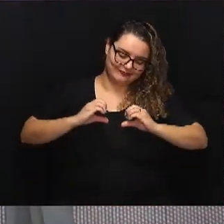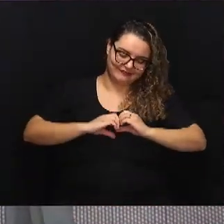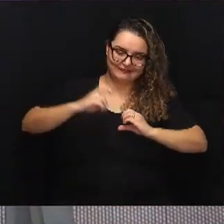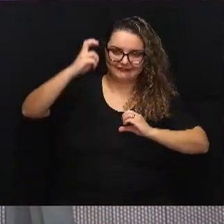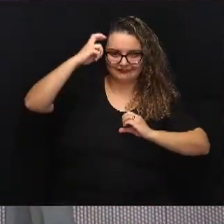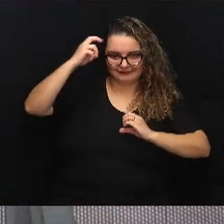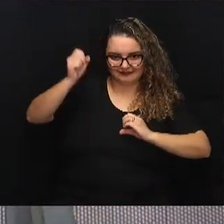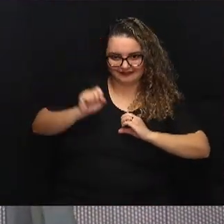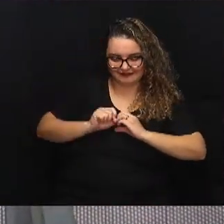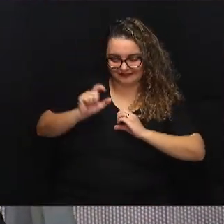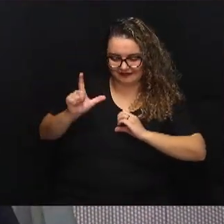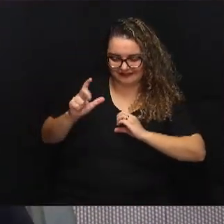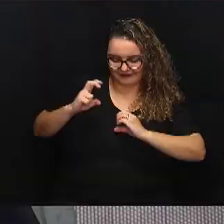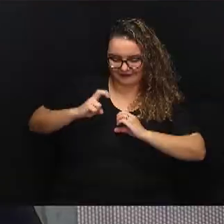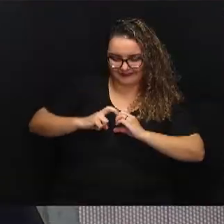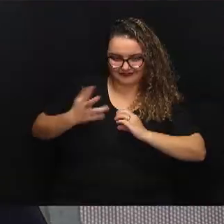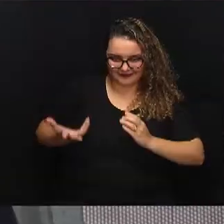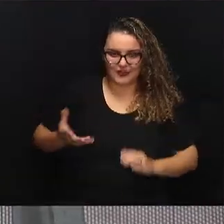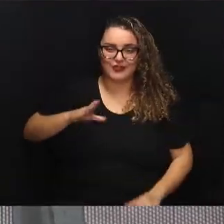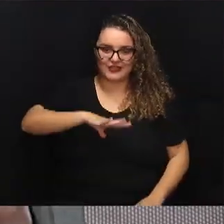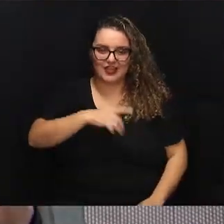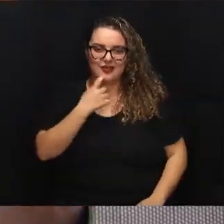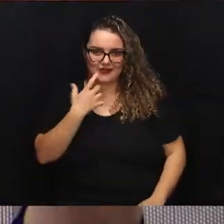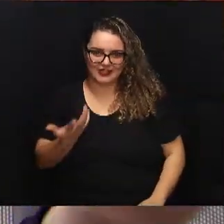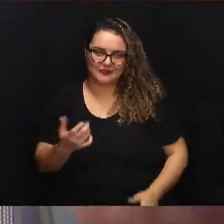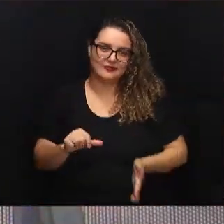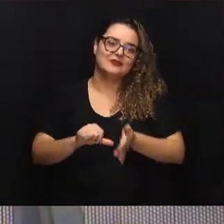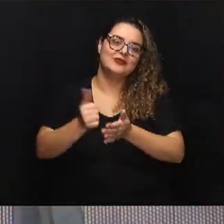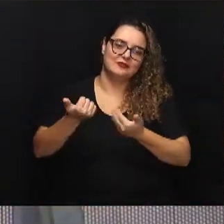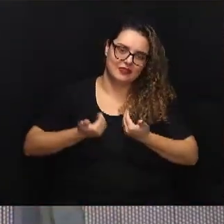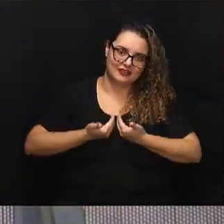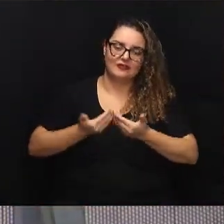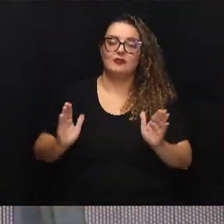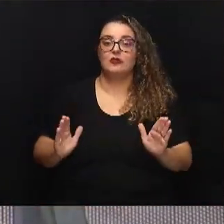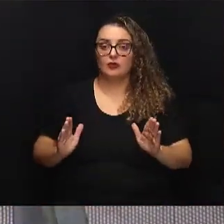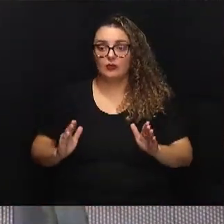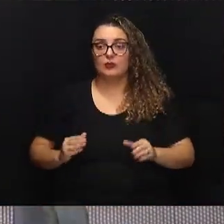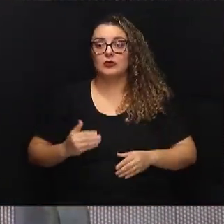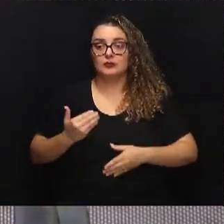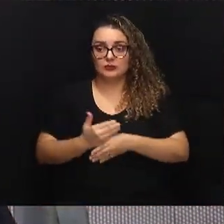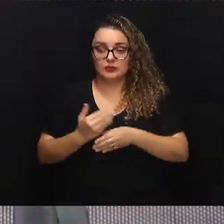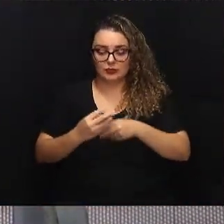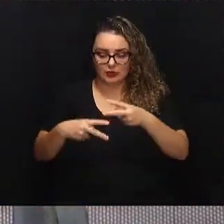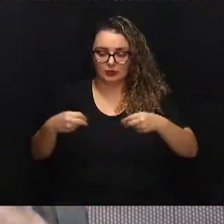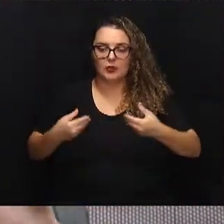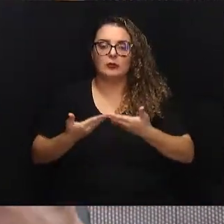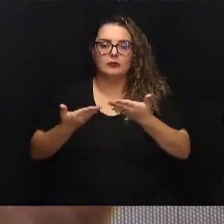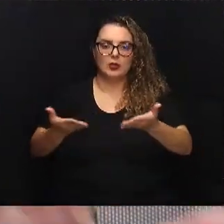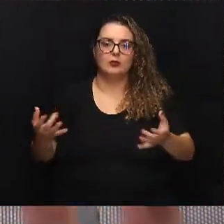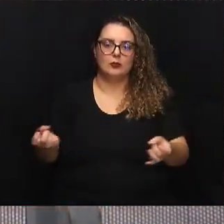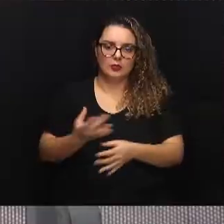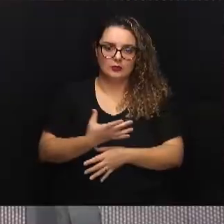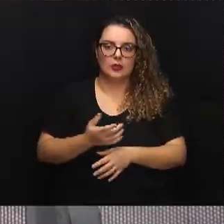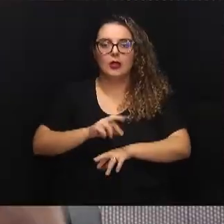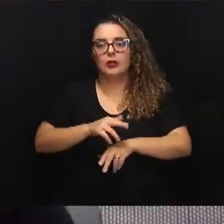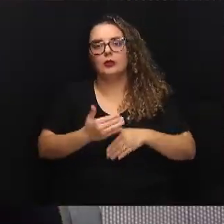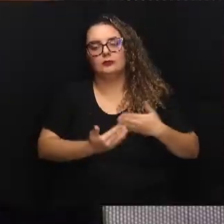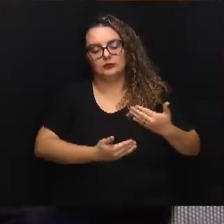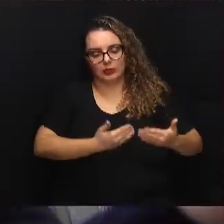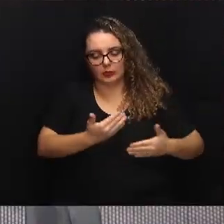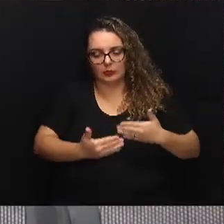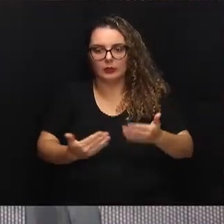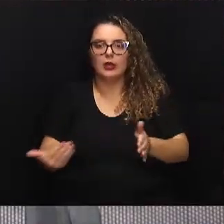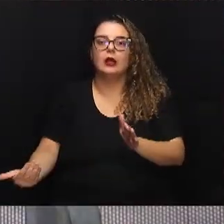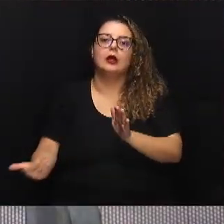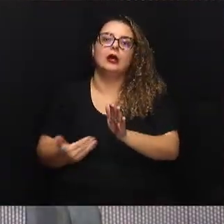né? Primeiro, a gente fez a abertura, a entrega dessa obra. É lógico que a gente tem vários passos até ela